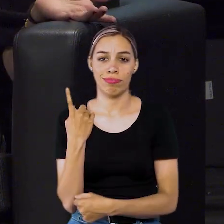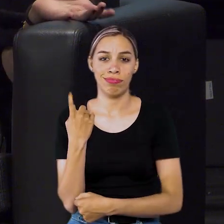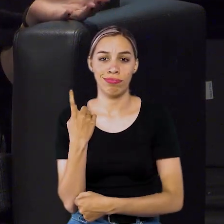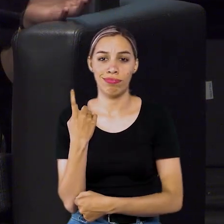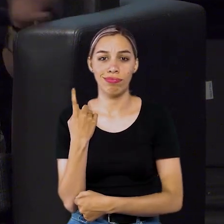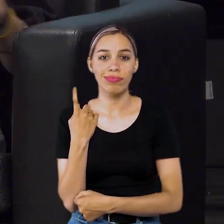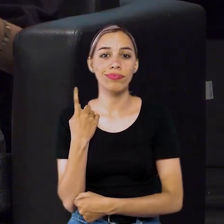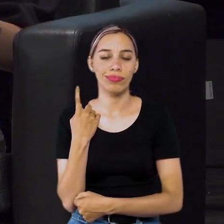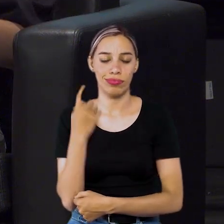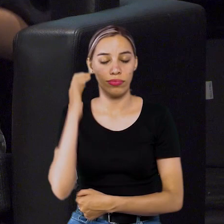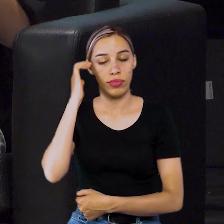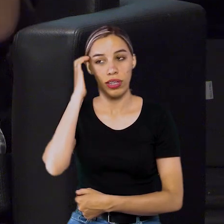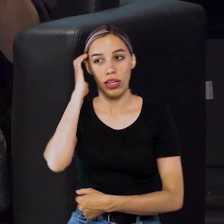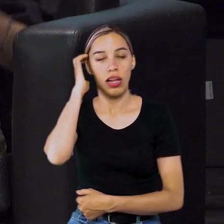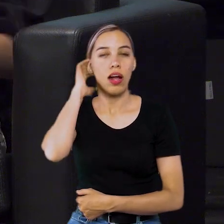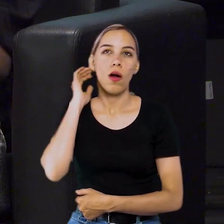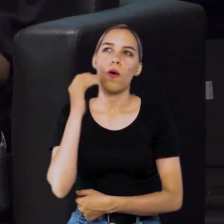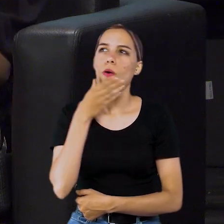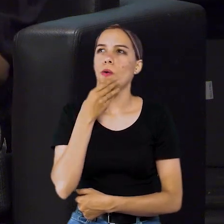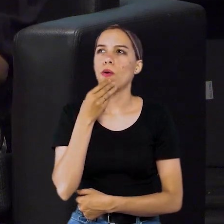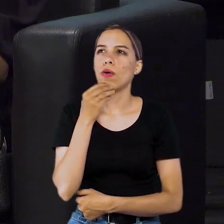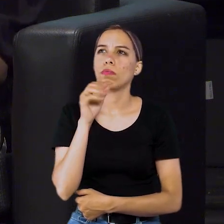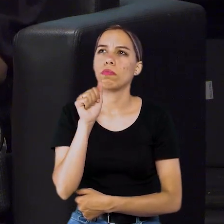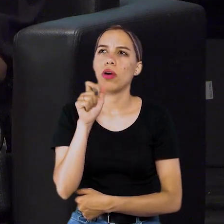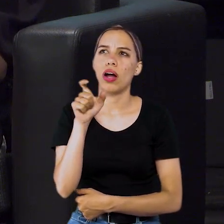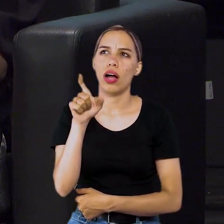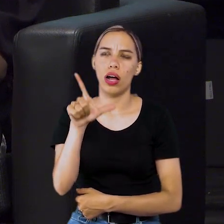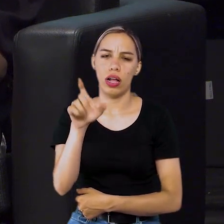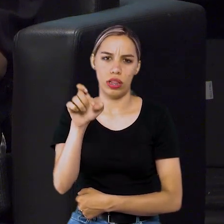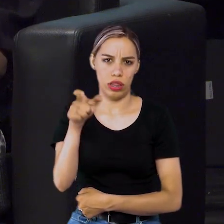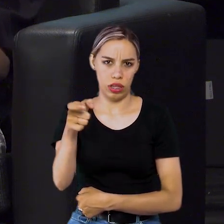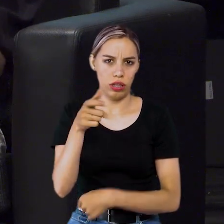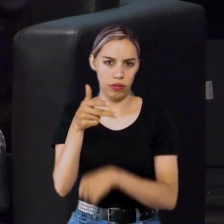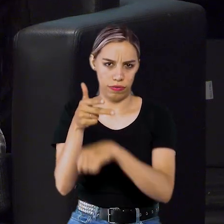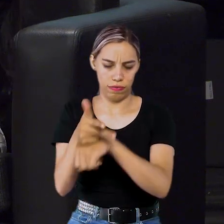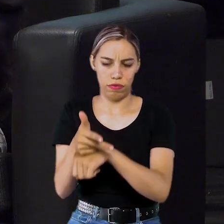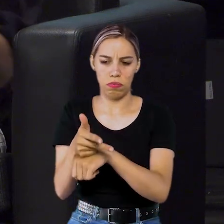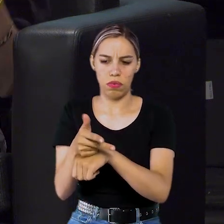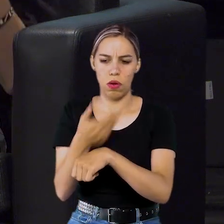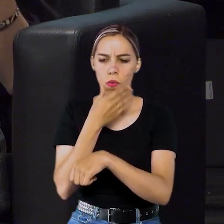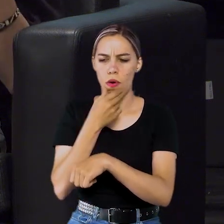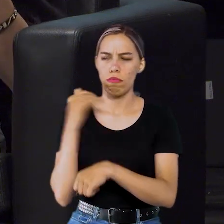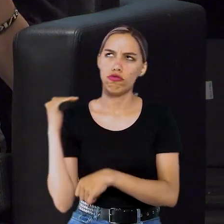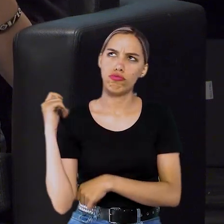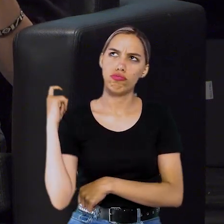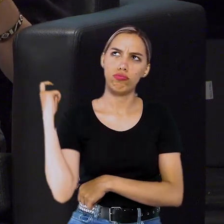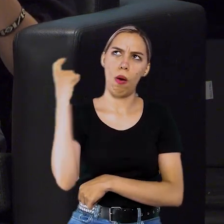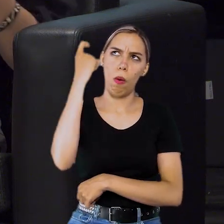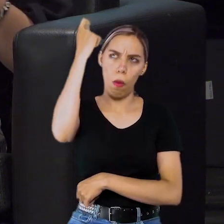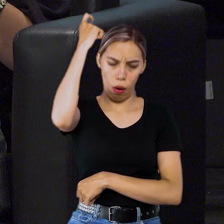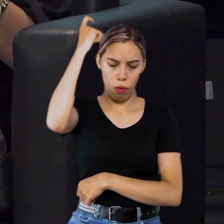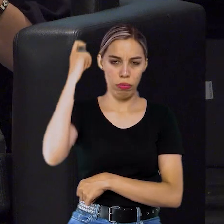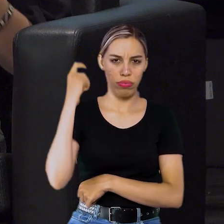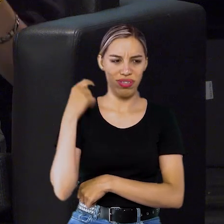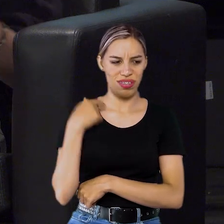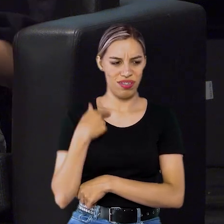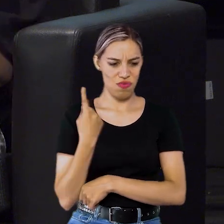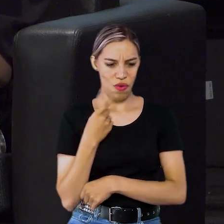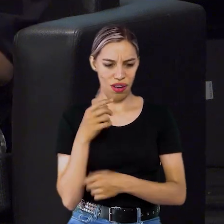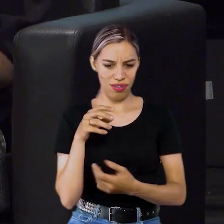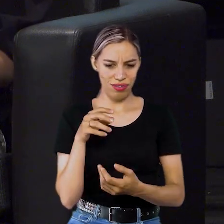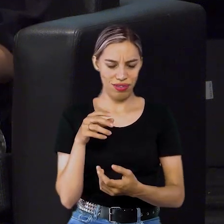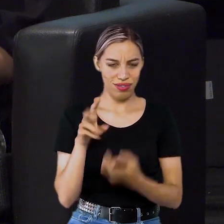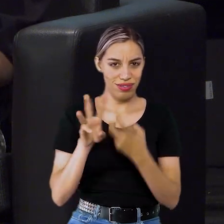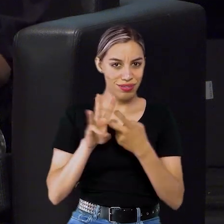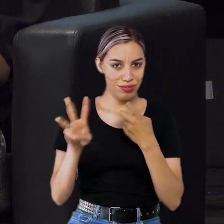ele é um americano de, sei lá, quase uns 2 metros, né? Vocês viram, a gente é tudo pequenininho aqui, né?